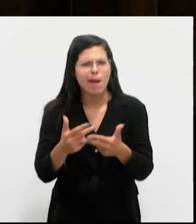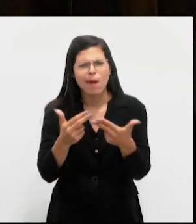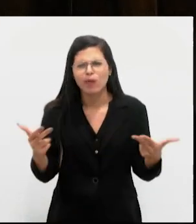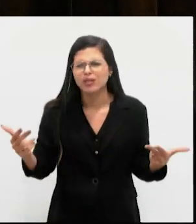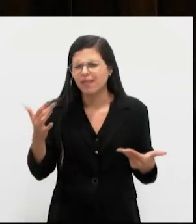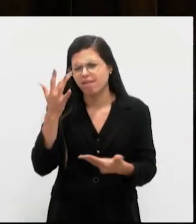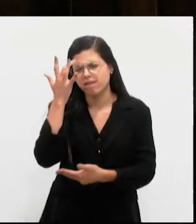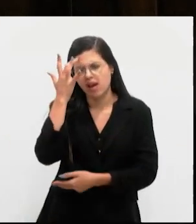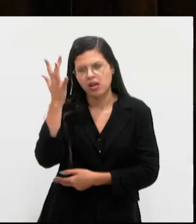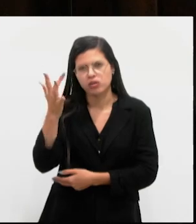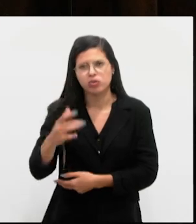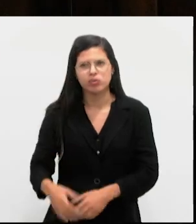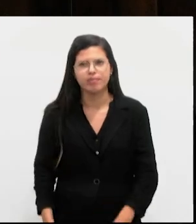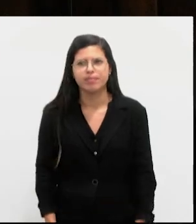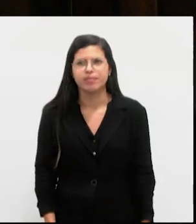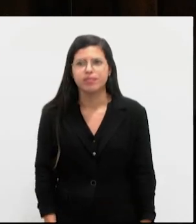fácil,